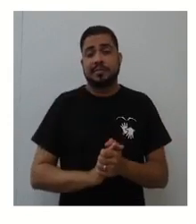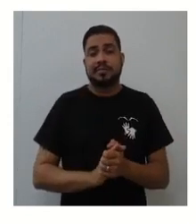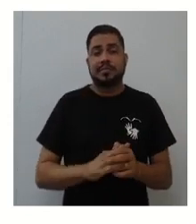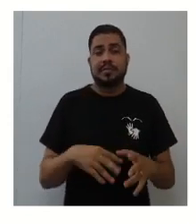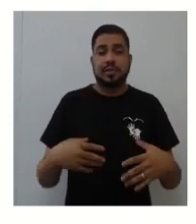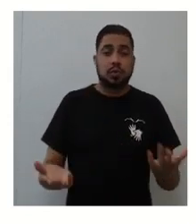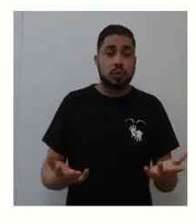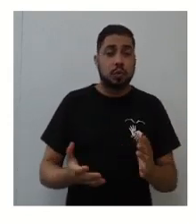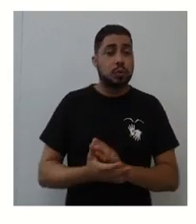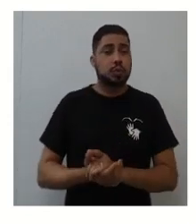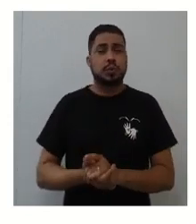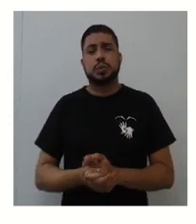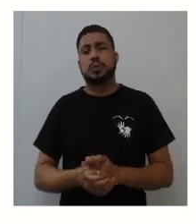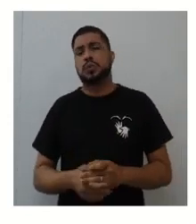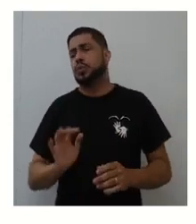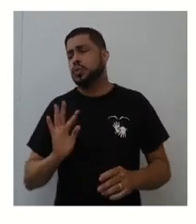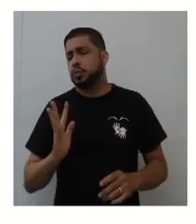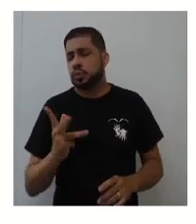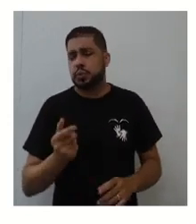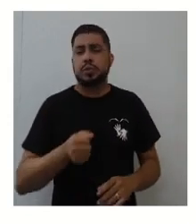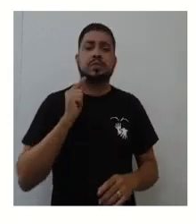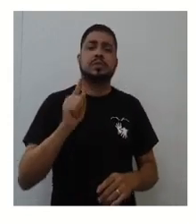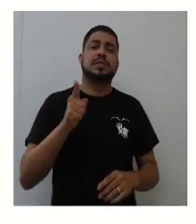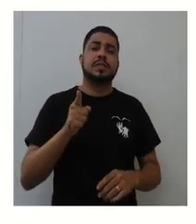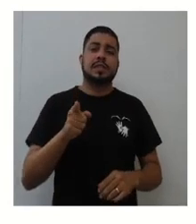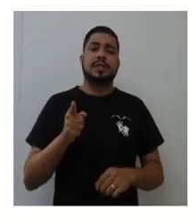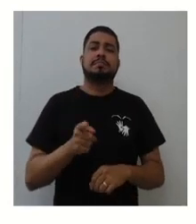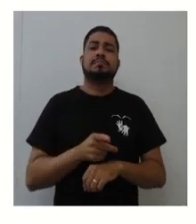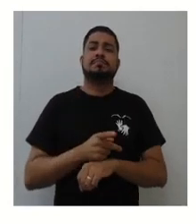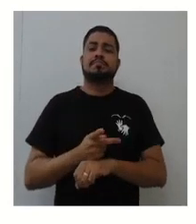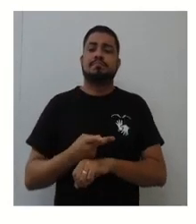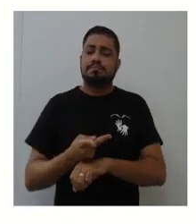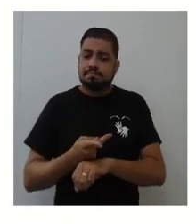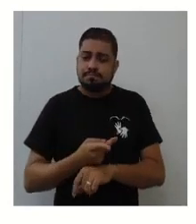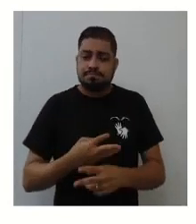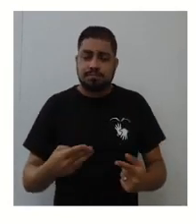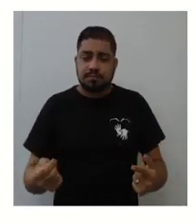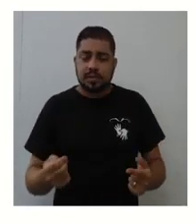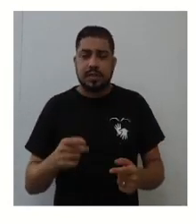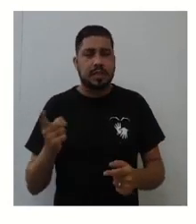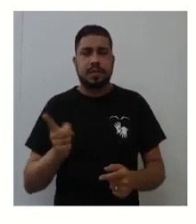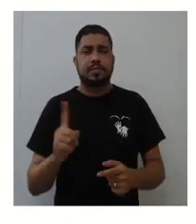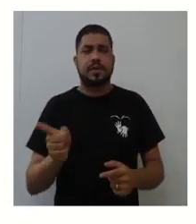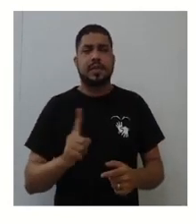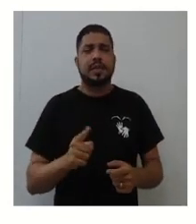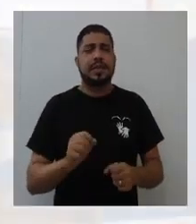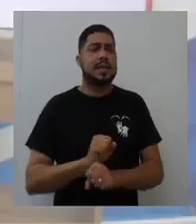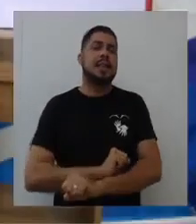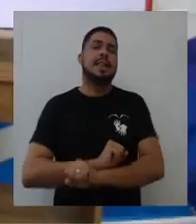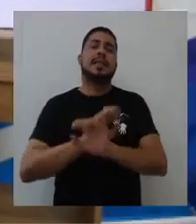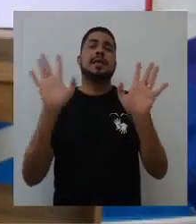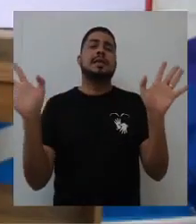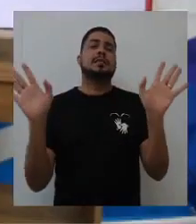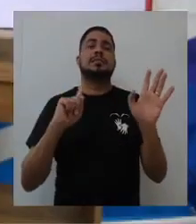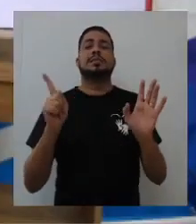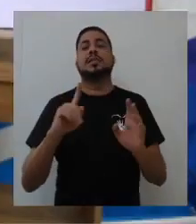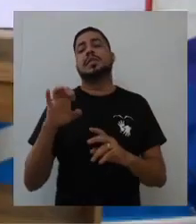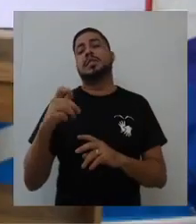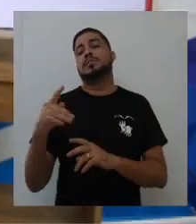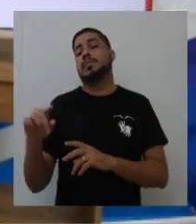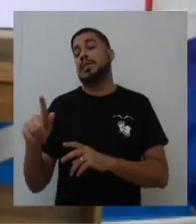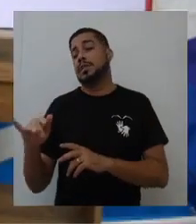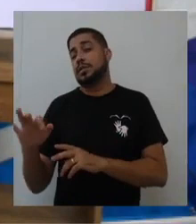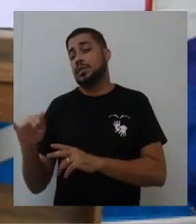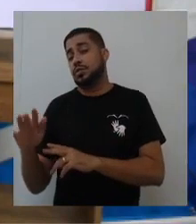Então, todos esses recursos que você teve que ir buscar, não são recursos que estão claros, não estão explícitos na